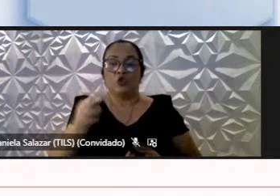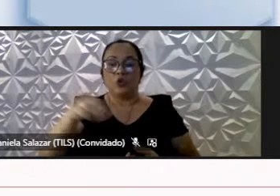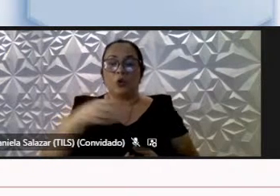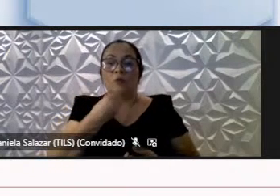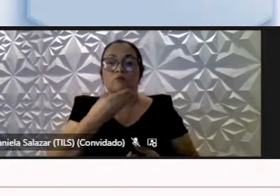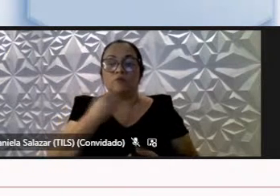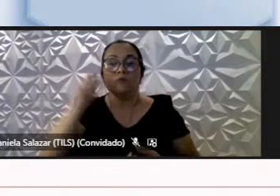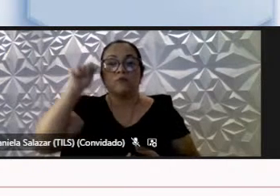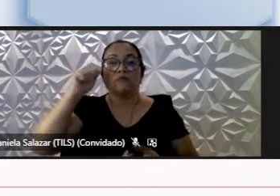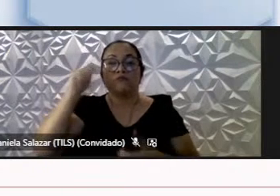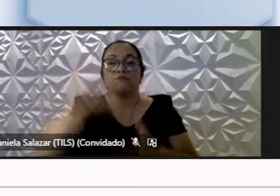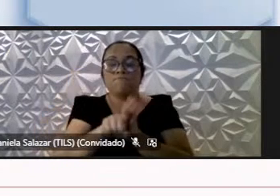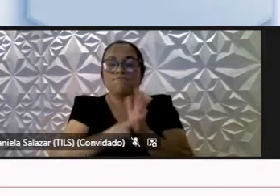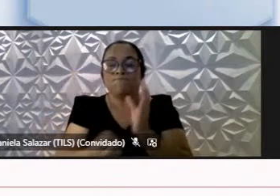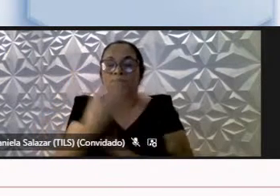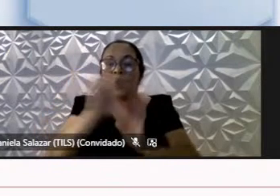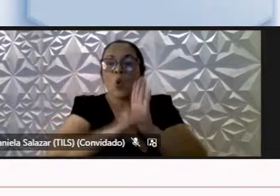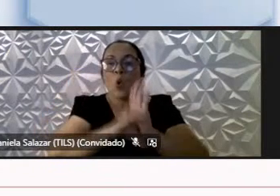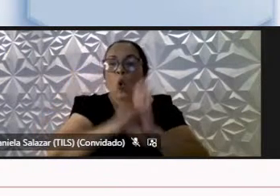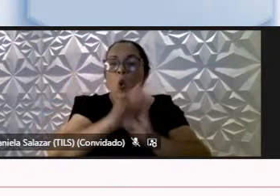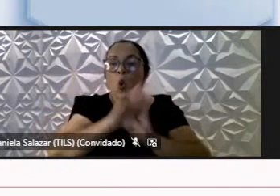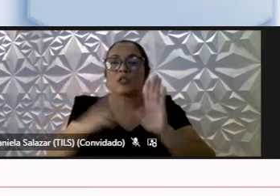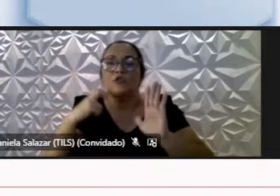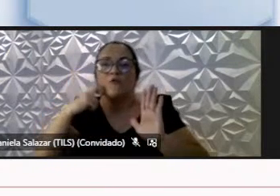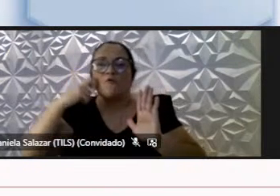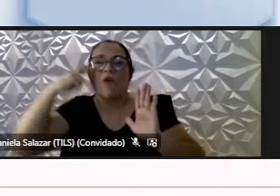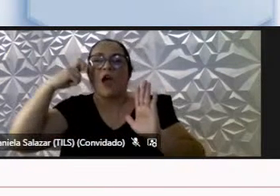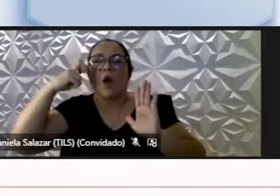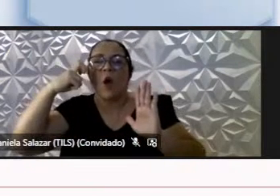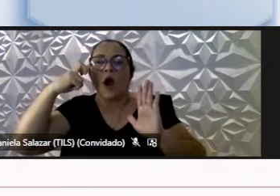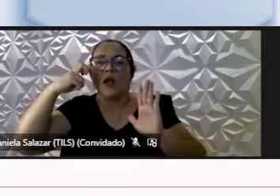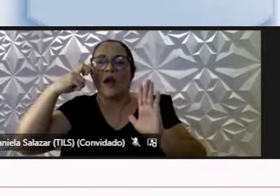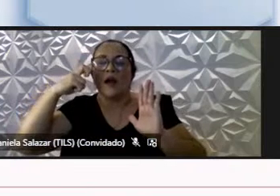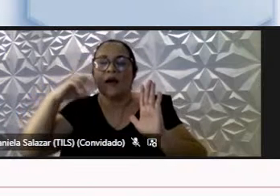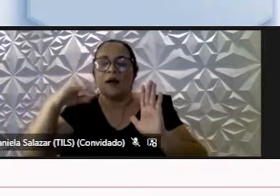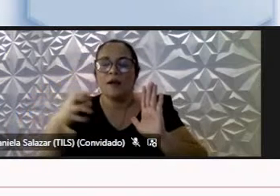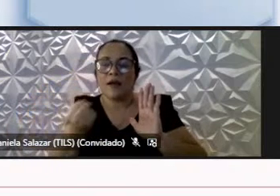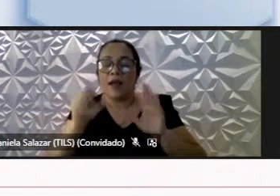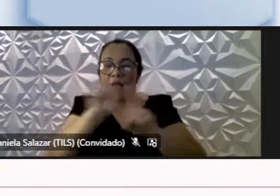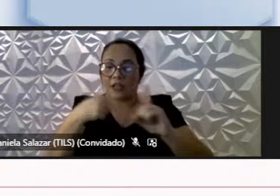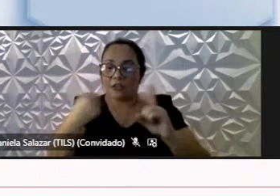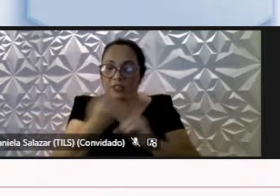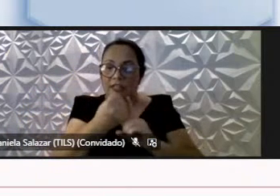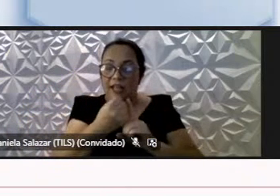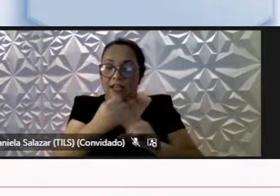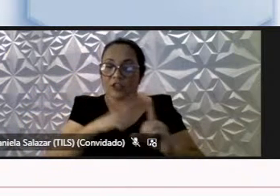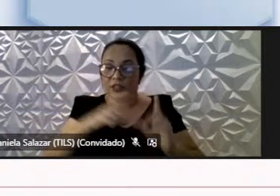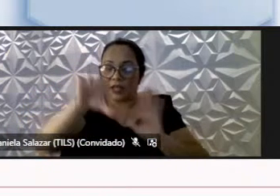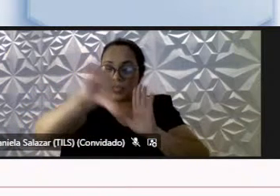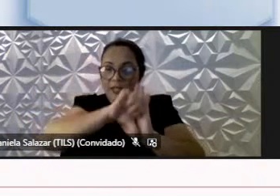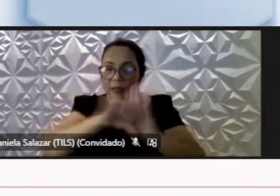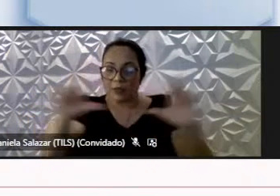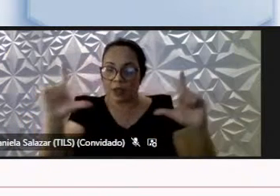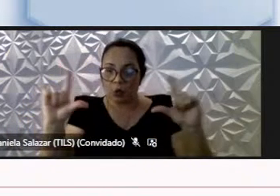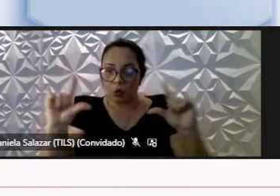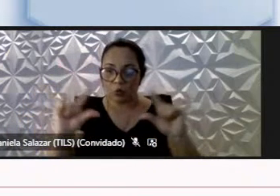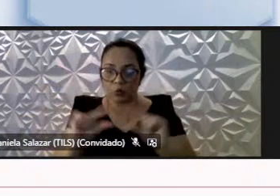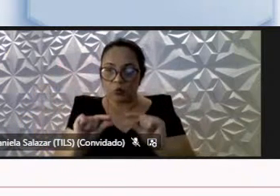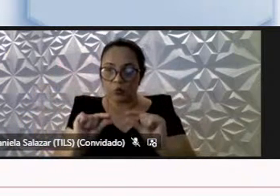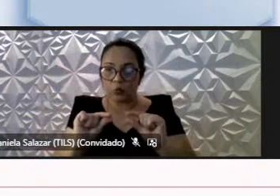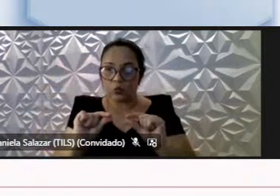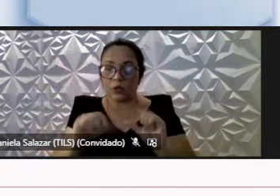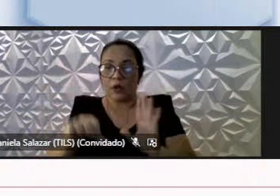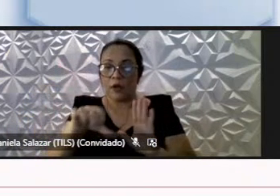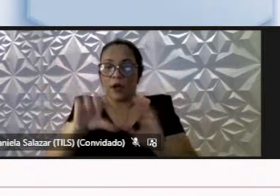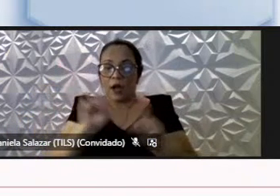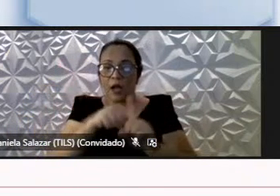esse conceito de vergonha reintegrativa, ele diz que as sociedades que têm um número reduzido de crimes são aquelas sociedades que, entre aspas, não